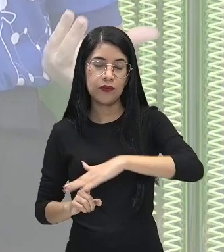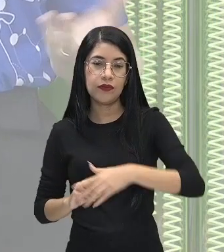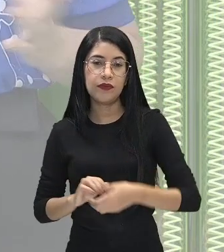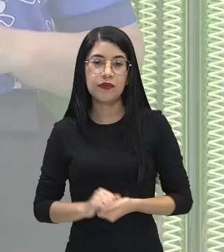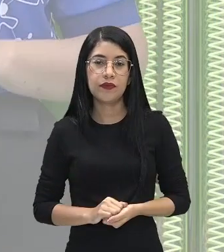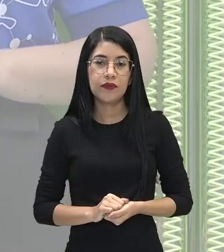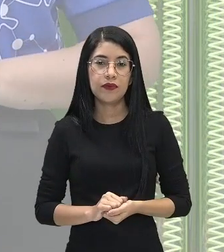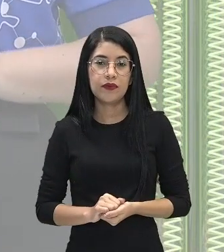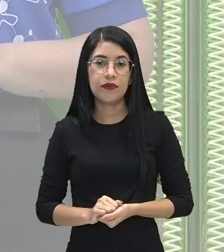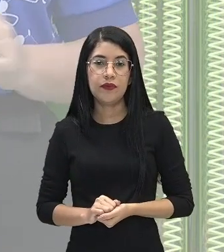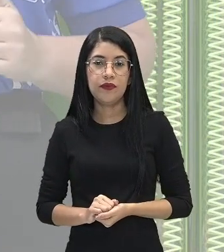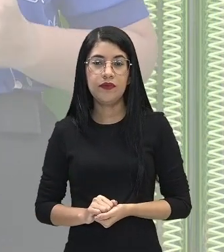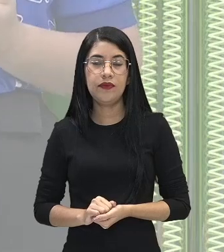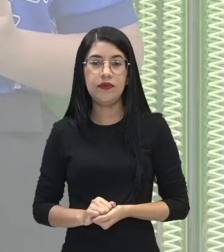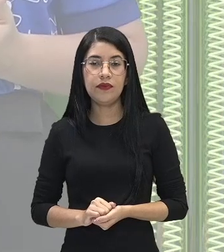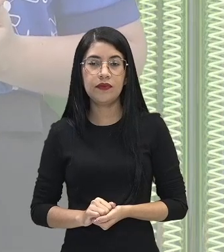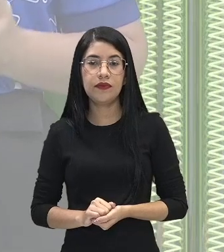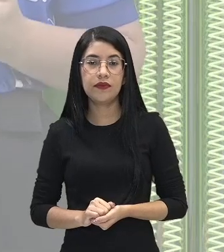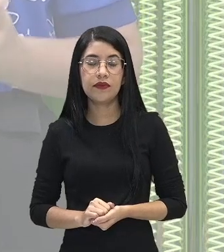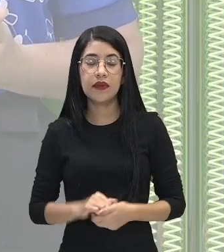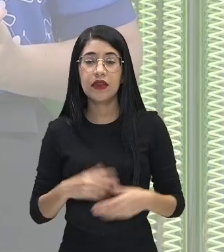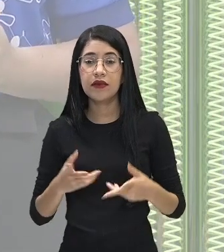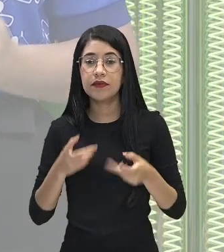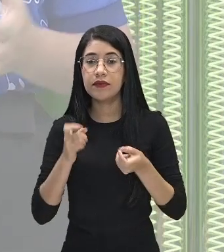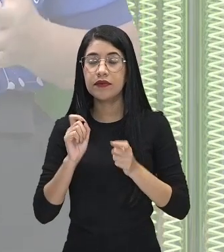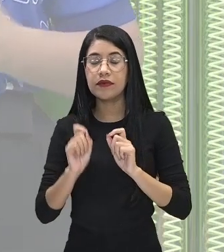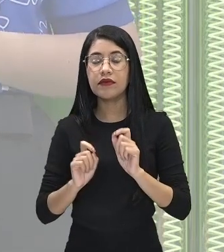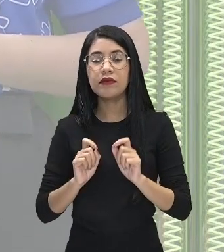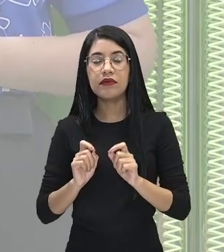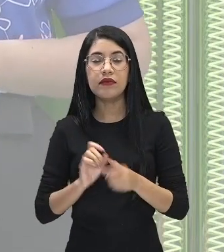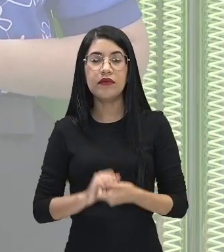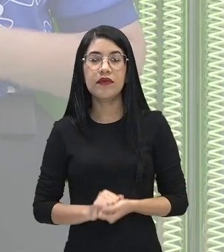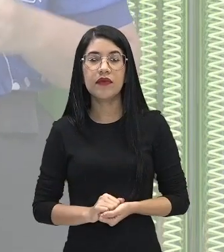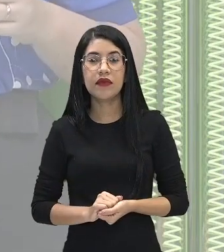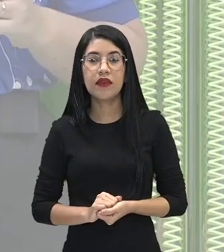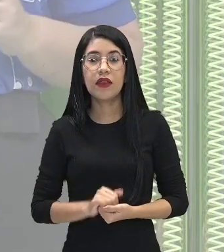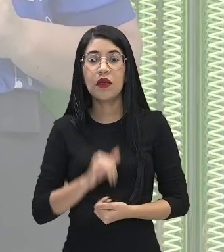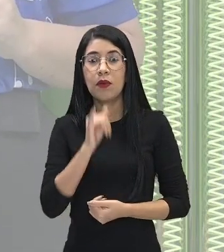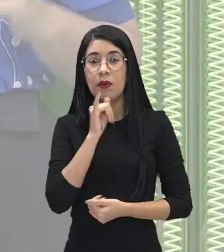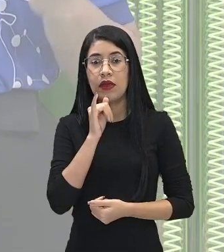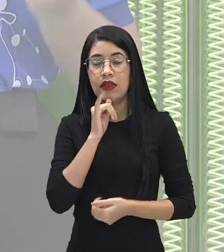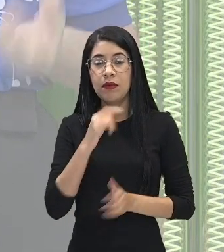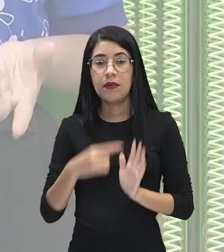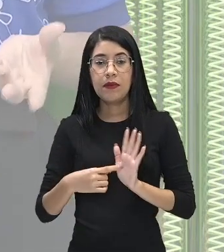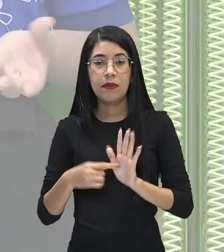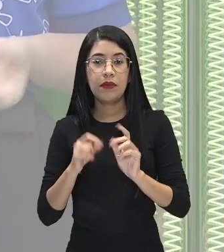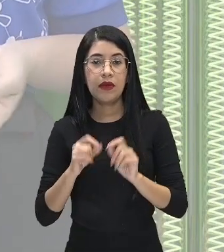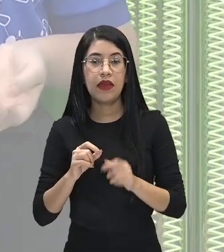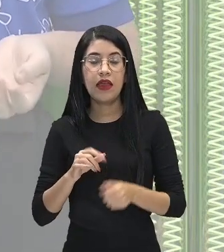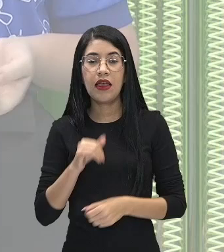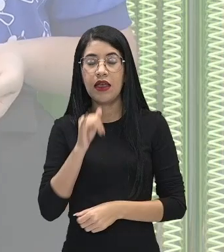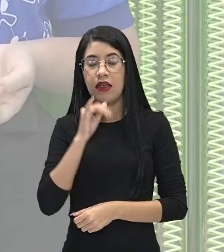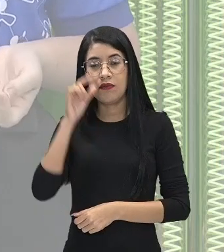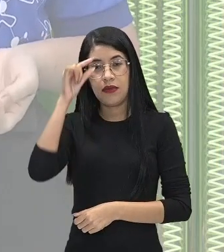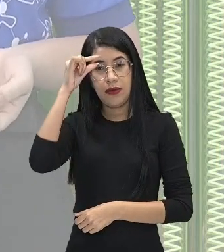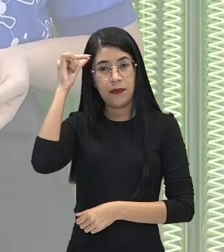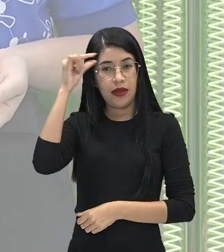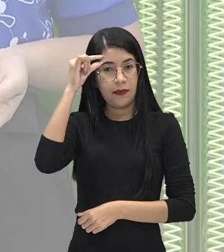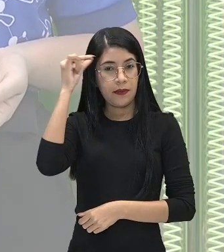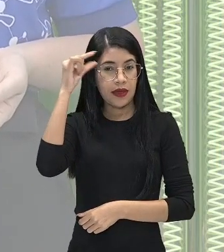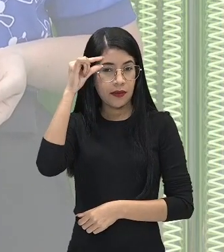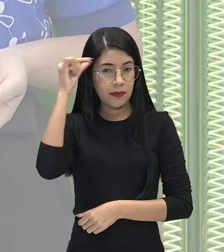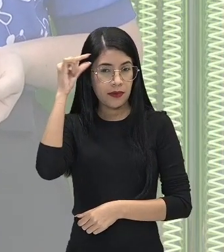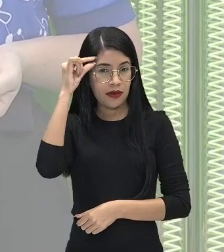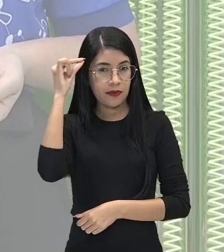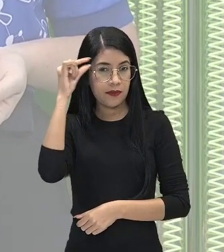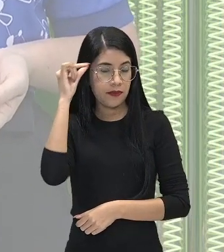esses dois pontos mesmo, né? Então a gente observa aí como exemplo, nós podemos citar a pinça de sobrancelha, né, que você vai apertar